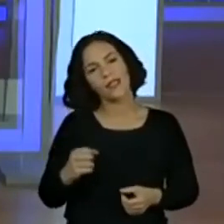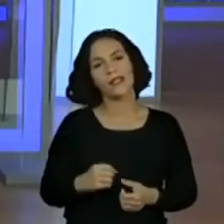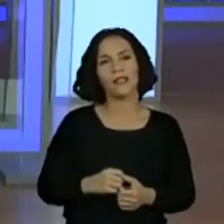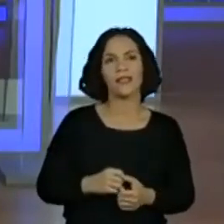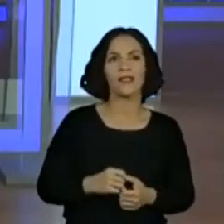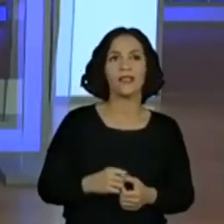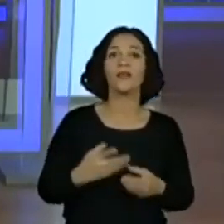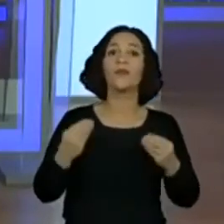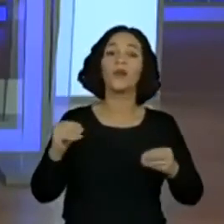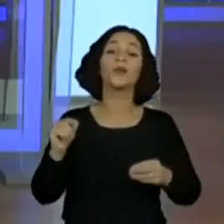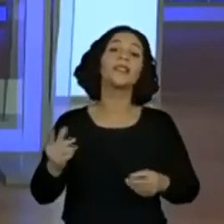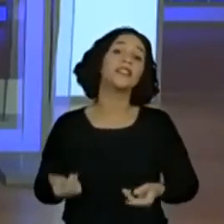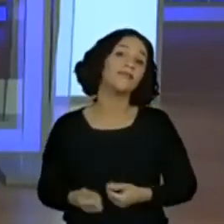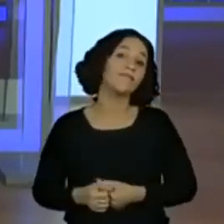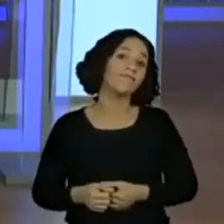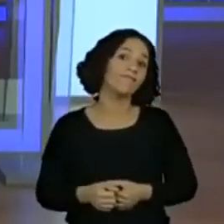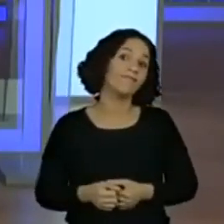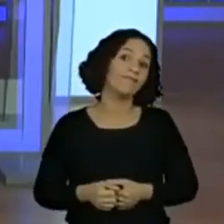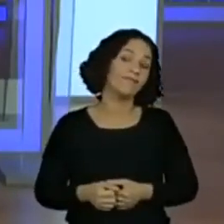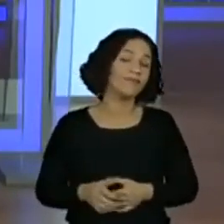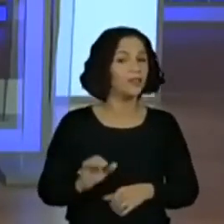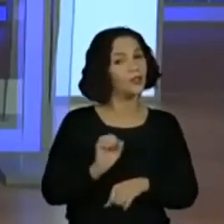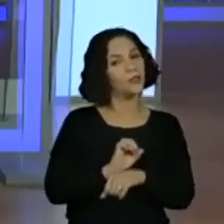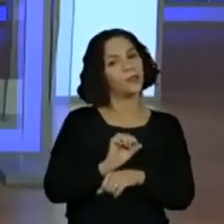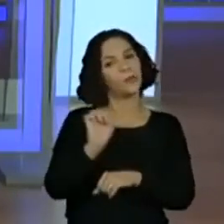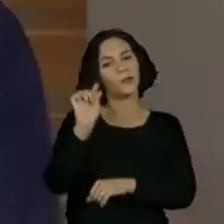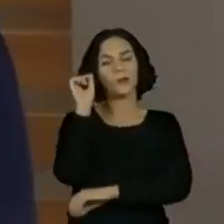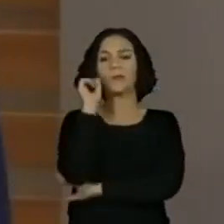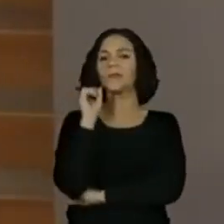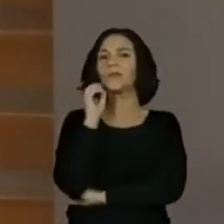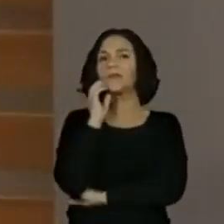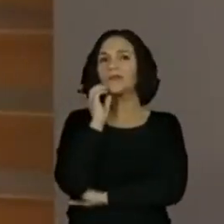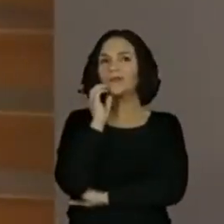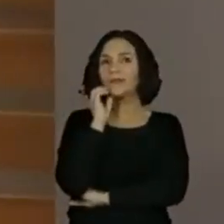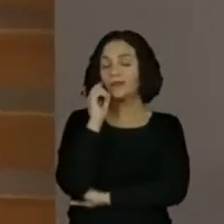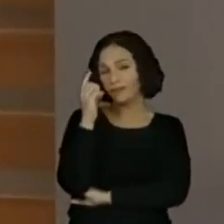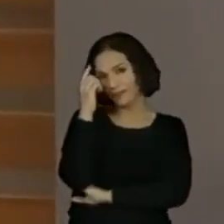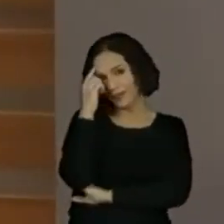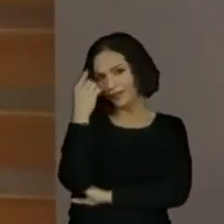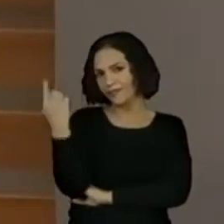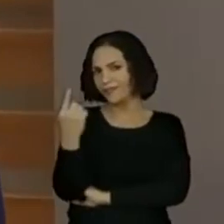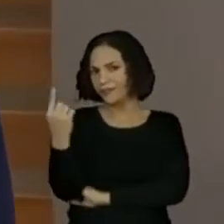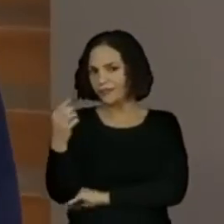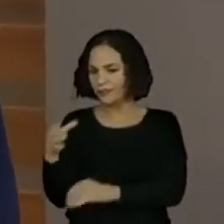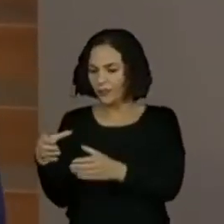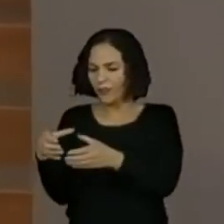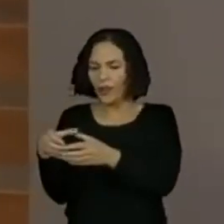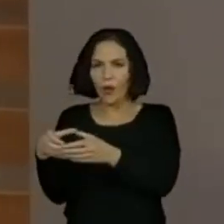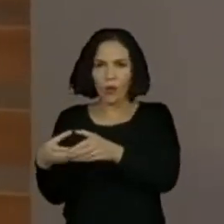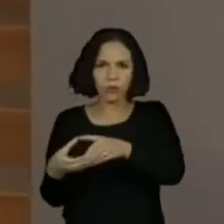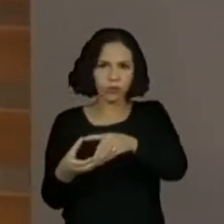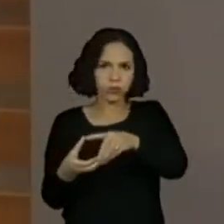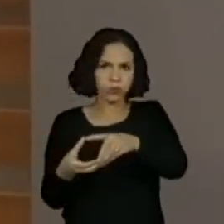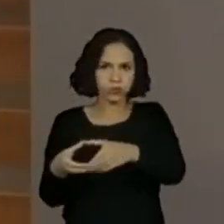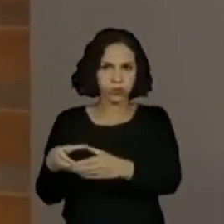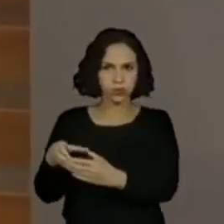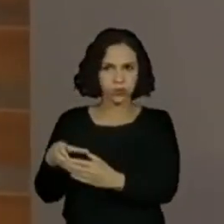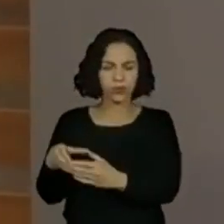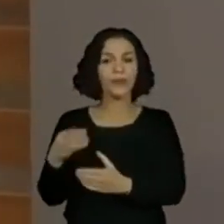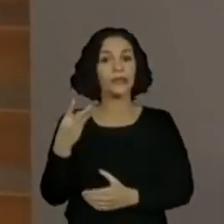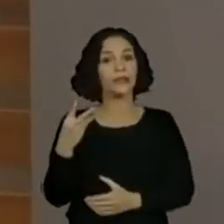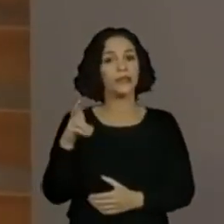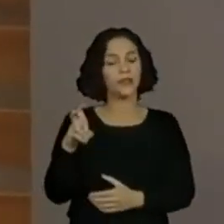que, que a gente coloca? E agora, vamos esperar um pouquinho que acho que eles que vocês conseguem. Colocam? Pensando no primeiro, que tem 35,